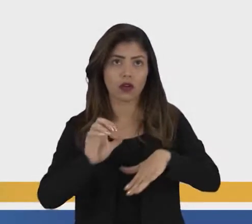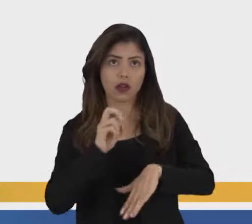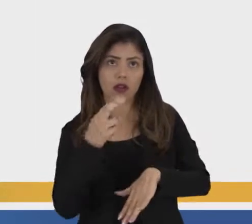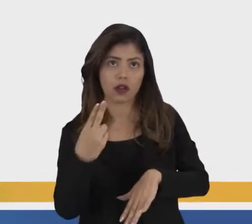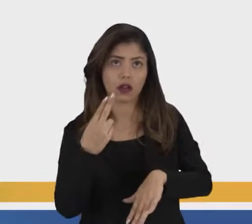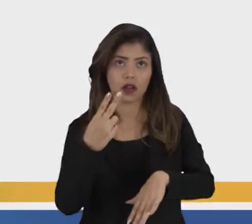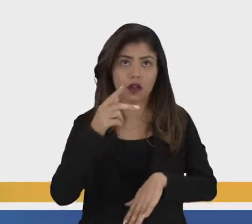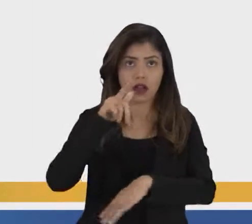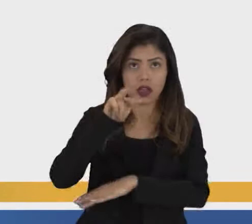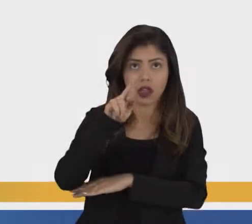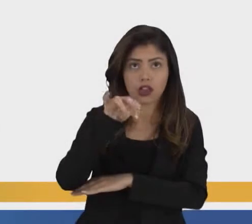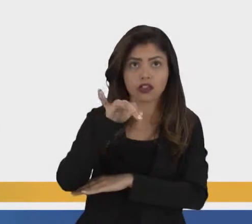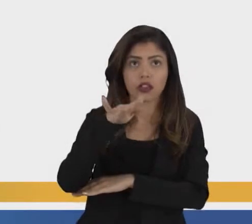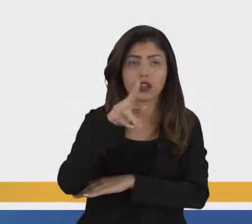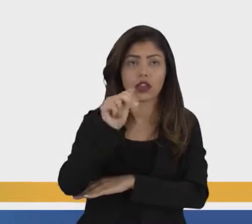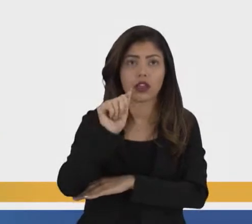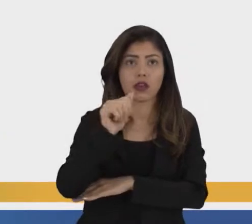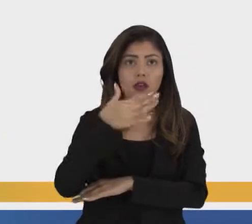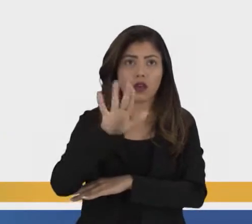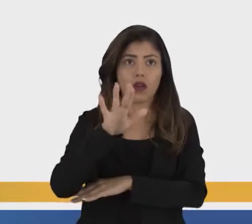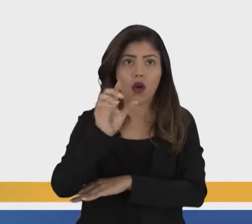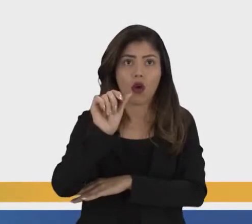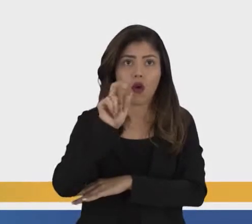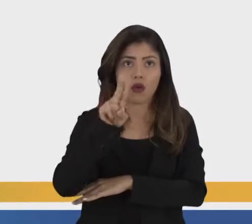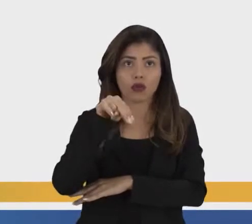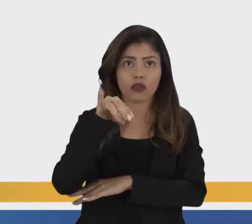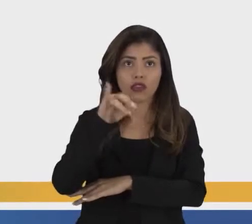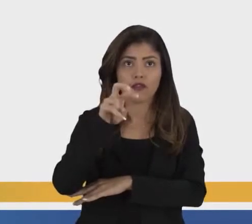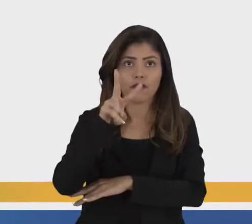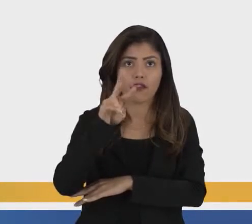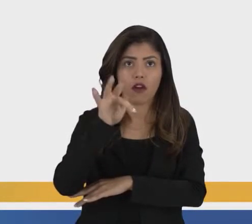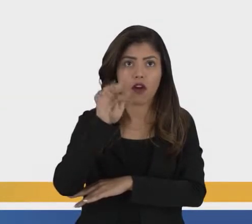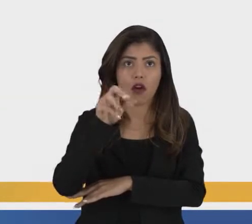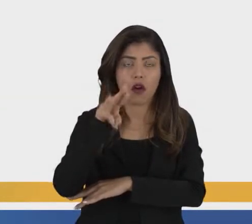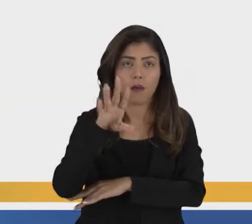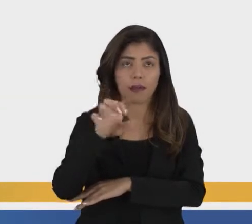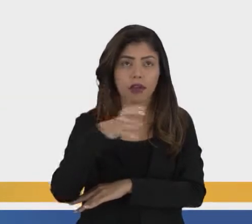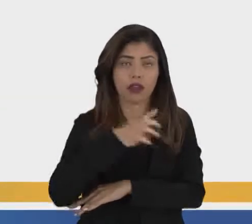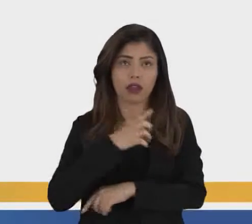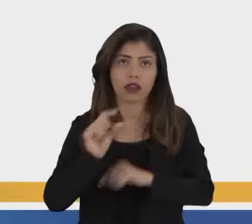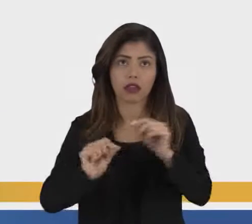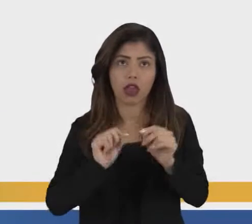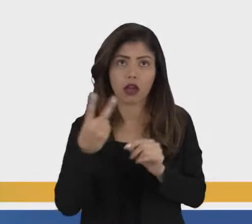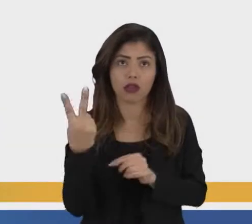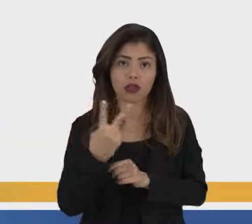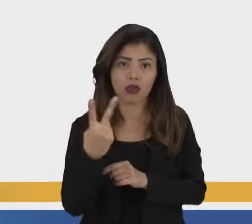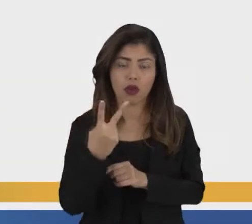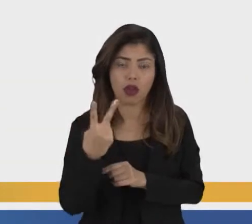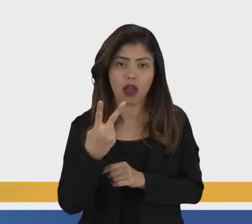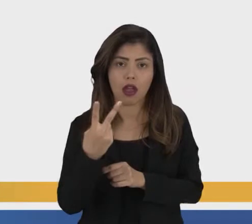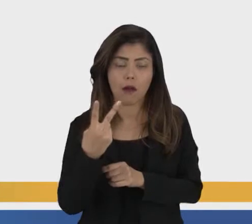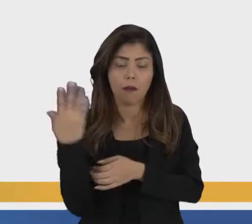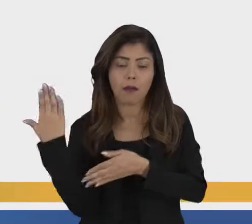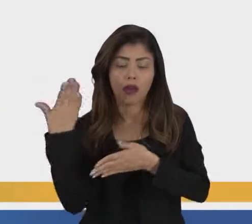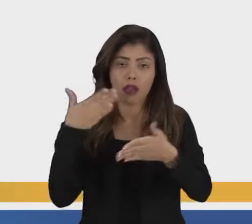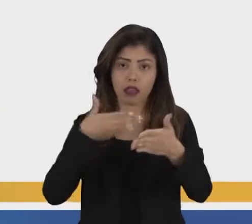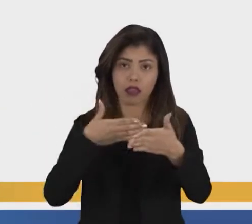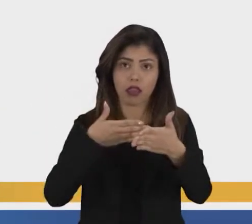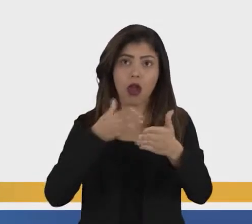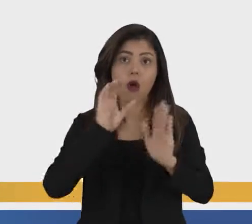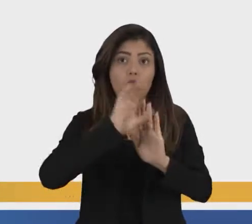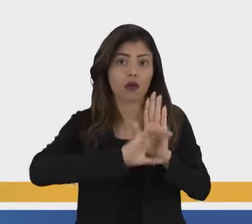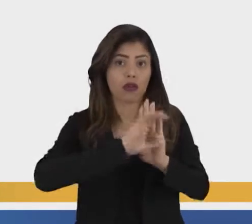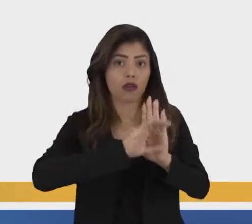movimento retilíneo uniforme. Então, nós temos aí dois tipos de situação para definir a inércia. Nós